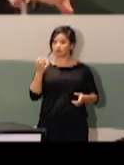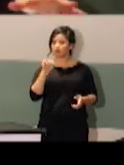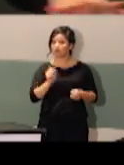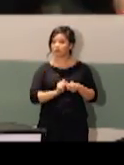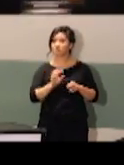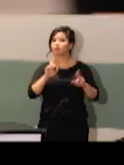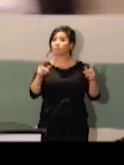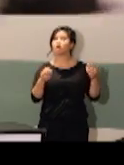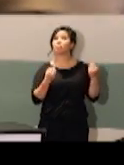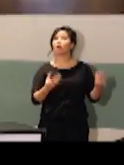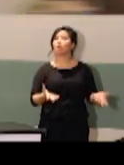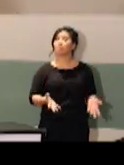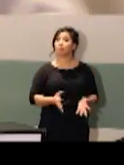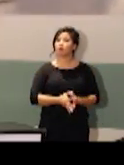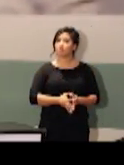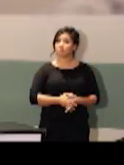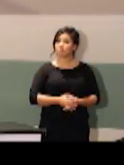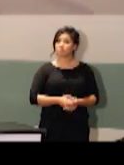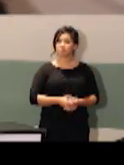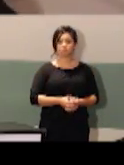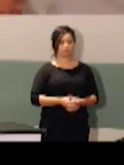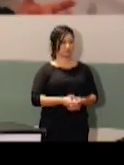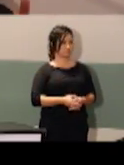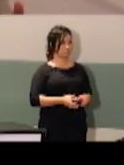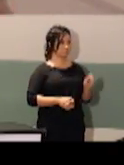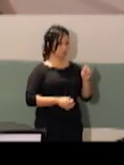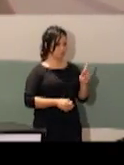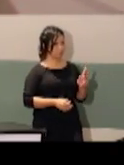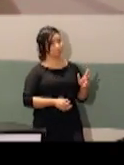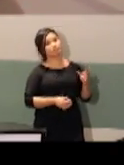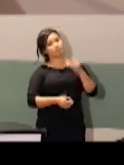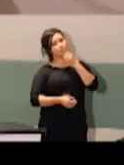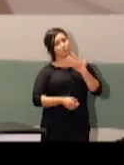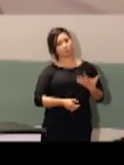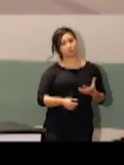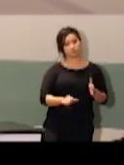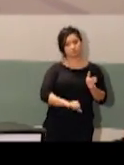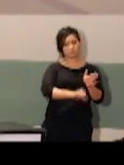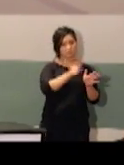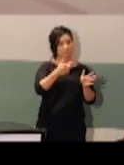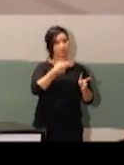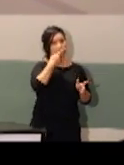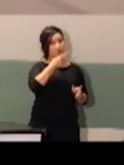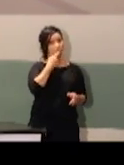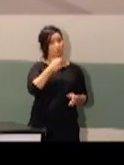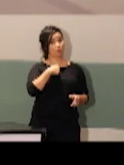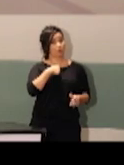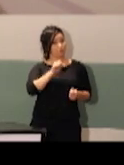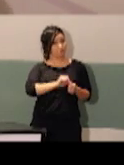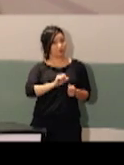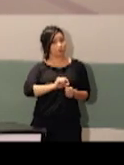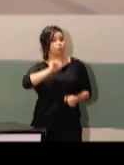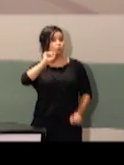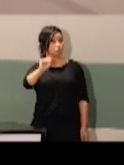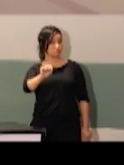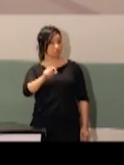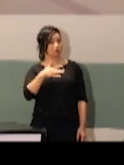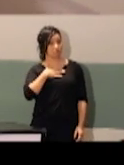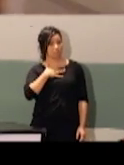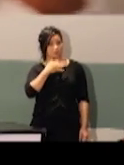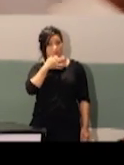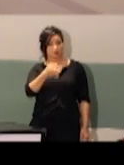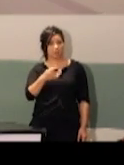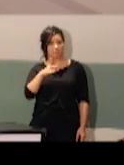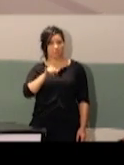Ok. Primeiro, poder te informar o que eu estou fazendo, que eu acho que vai ser muito útil,